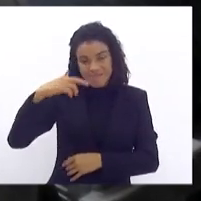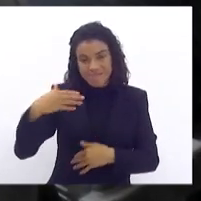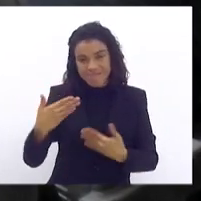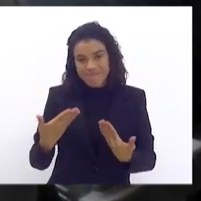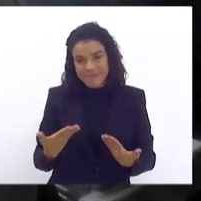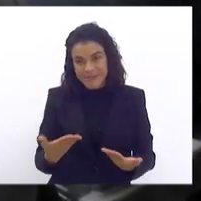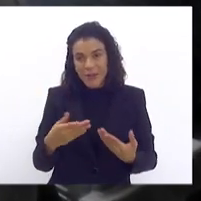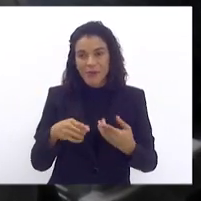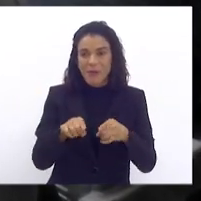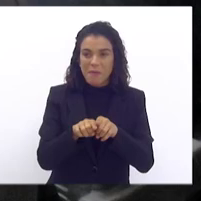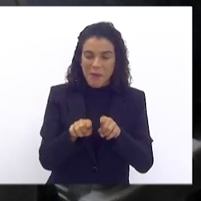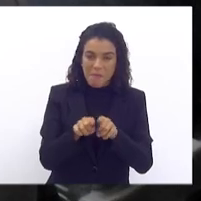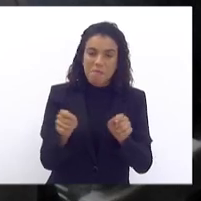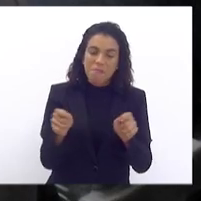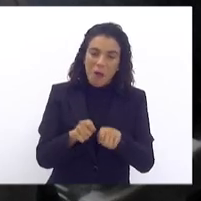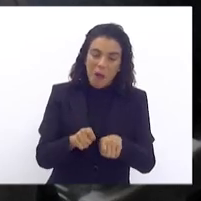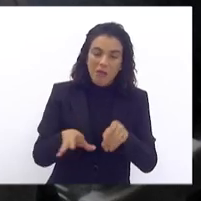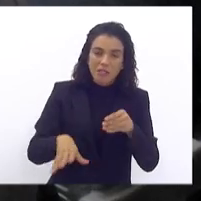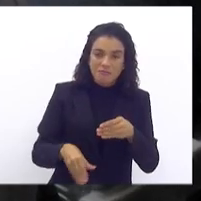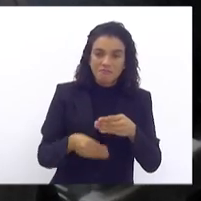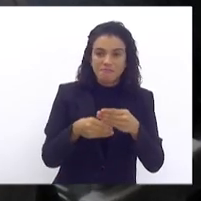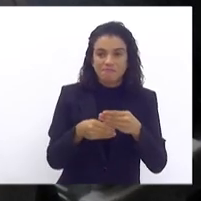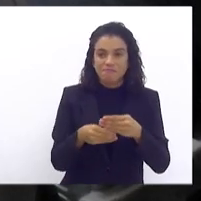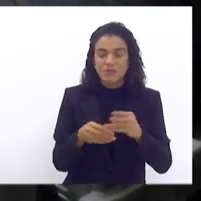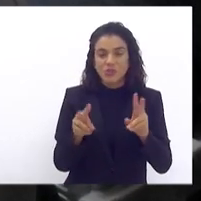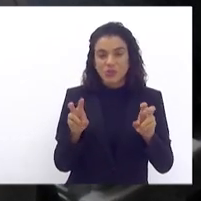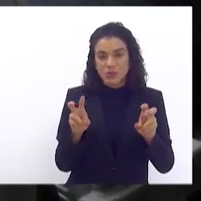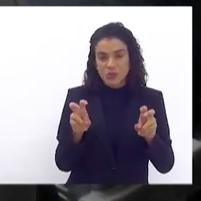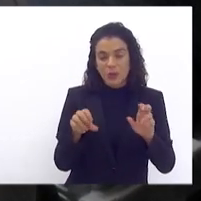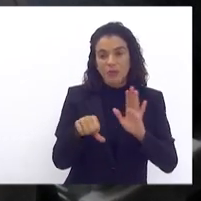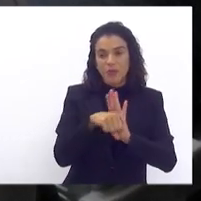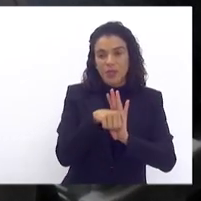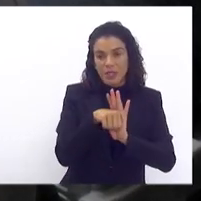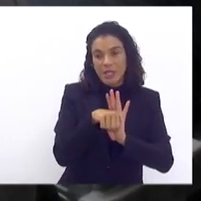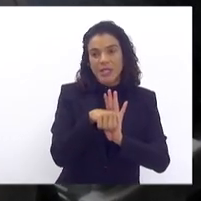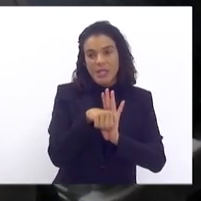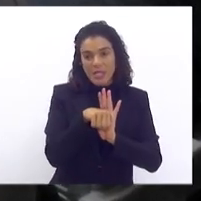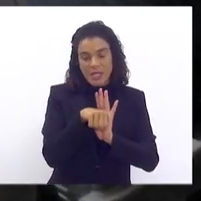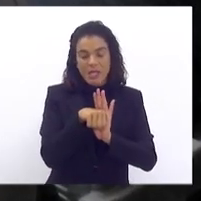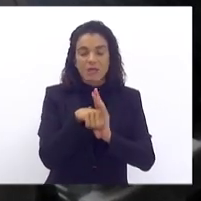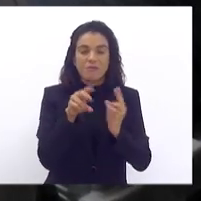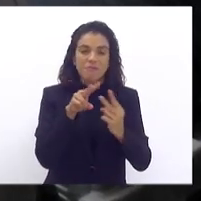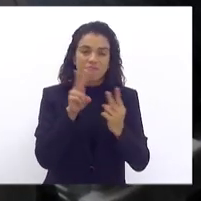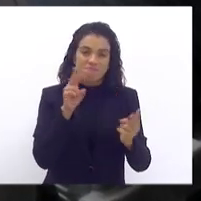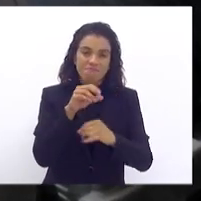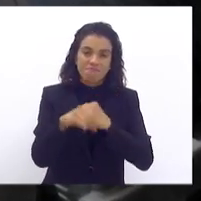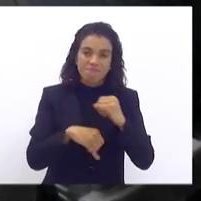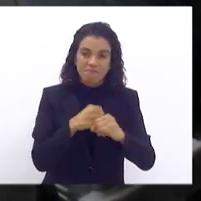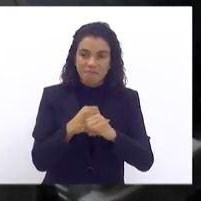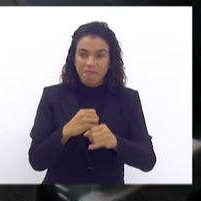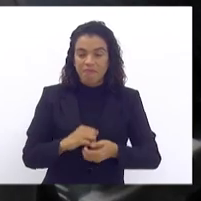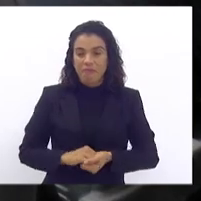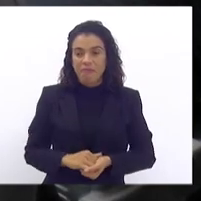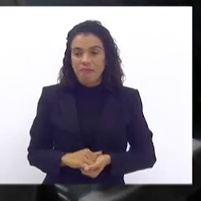isso também a gente pode avançar em relação ao crime cibernético. Né?